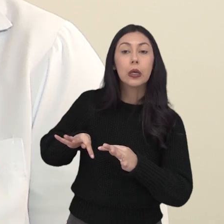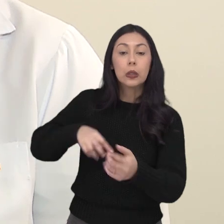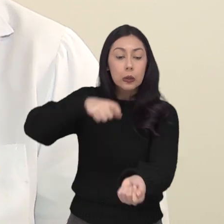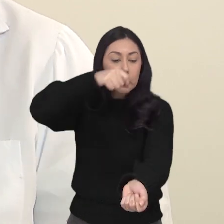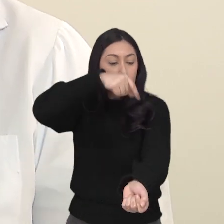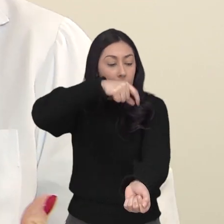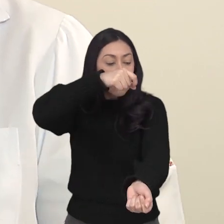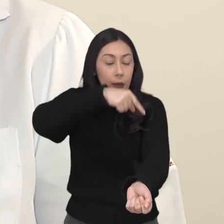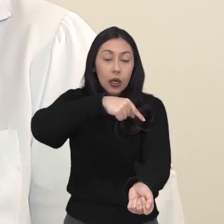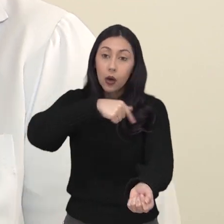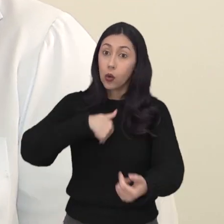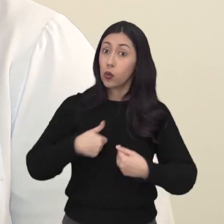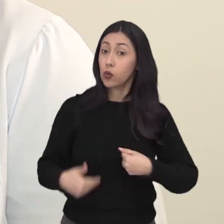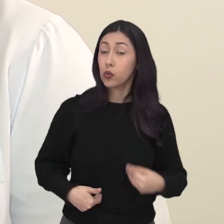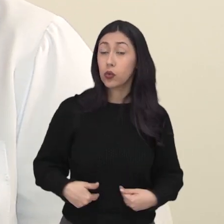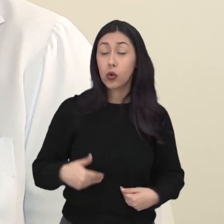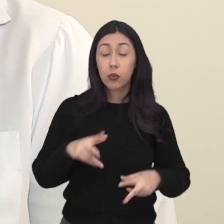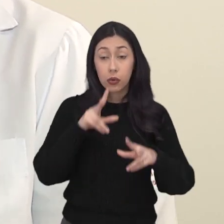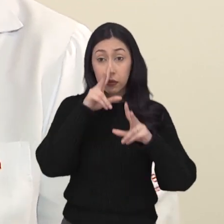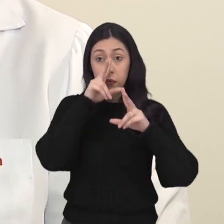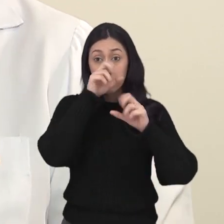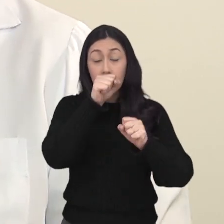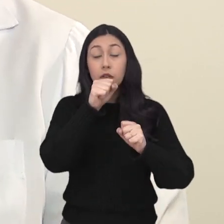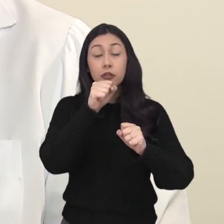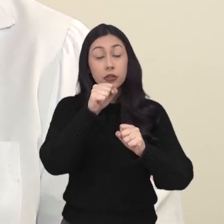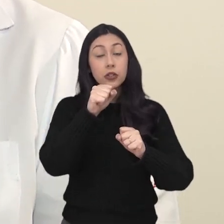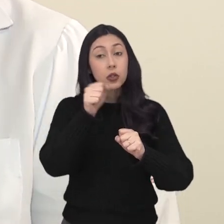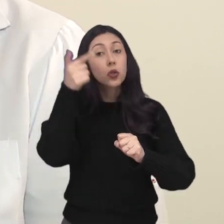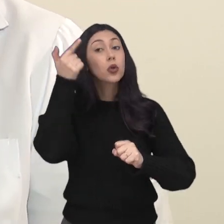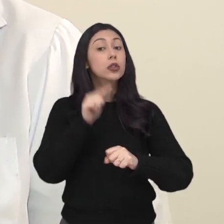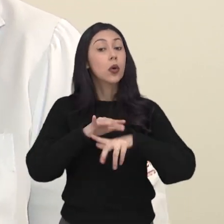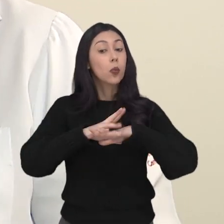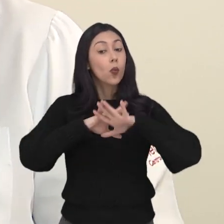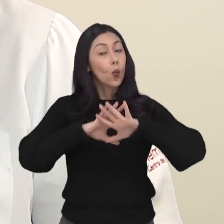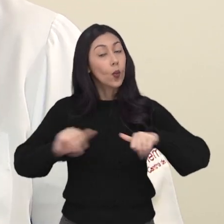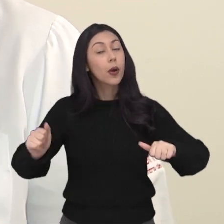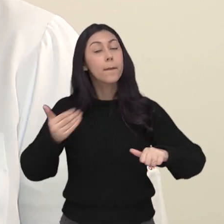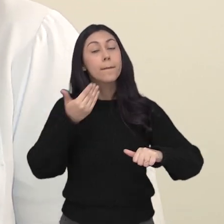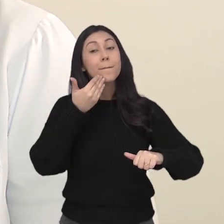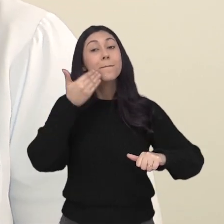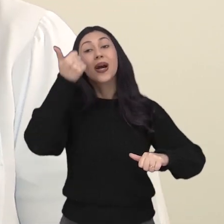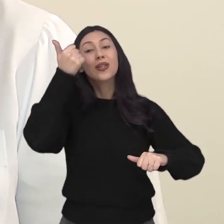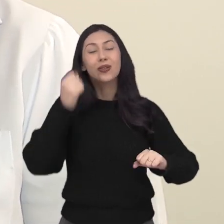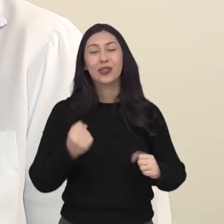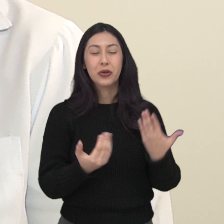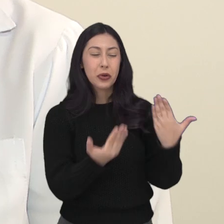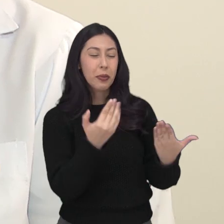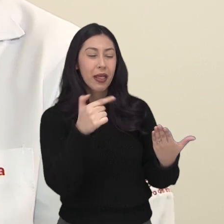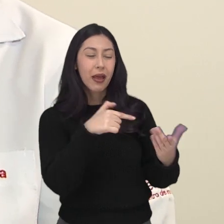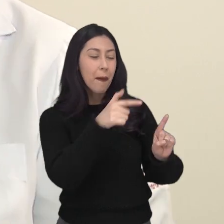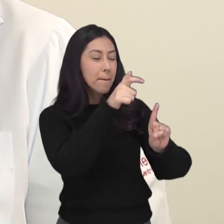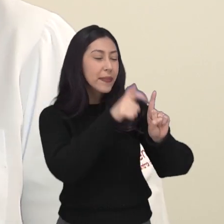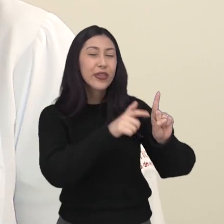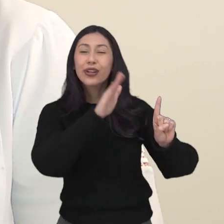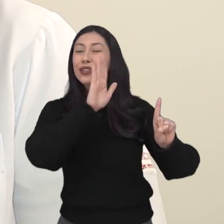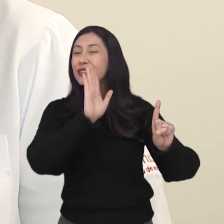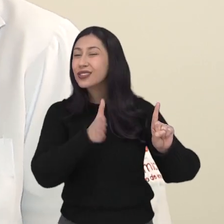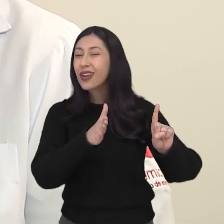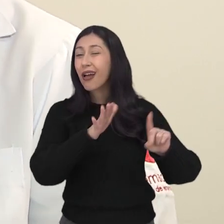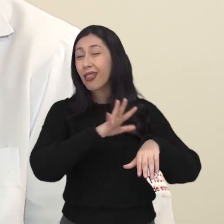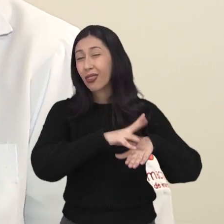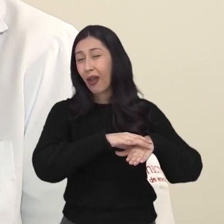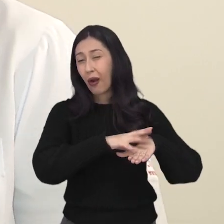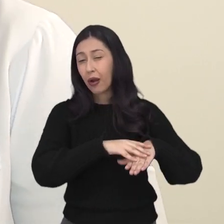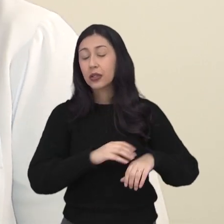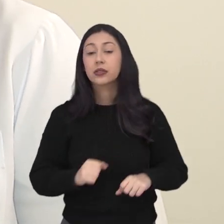por um tratamento, se tiver que enfrentar essa doença, ele vai ter uma tolerância e uma chance de recuperação mais fácil, muito melhor do que um paciente